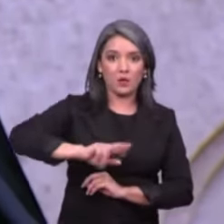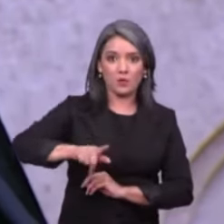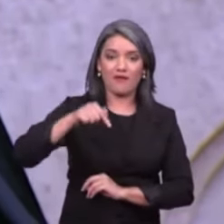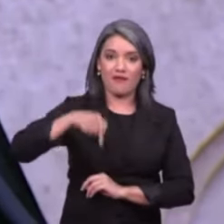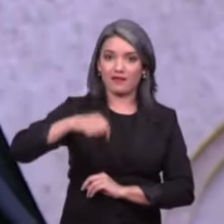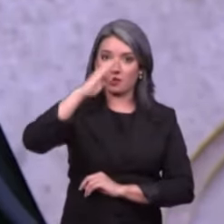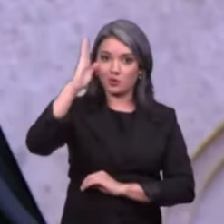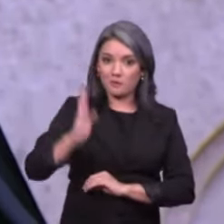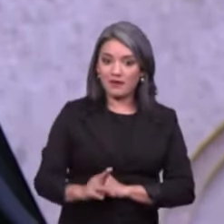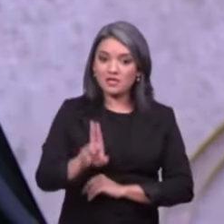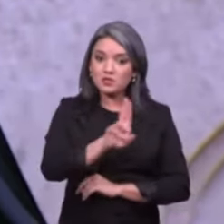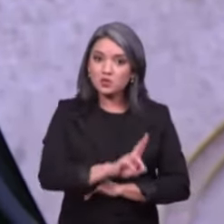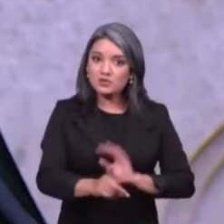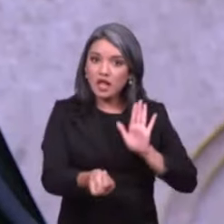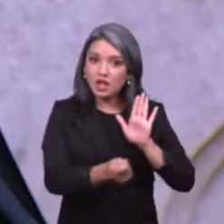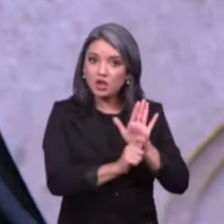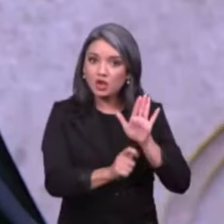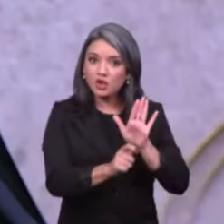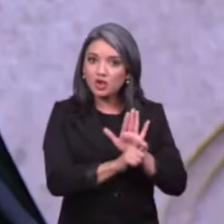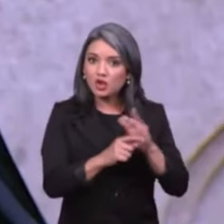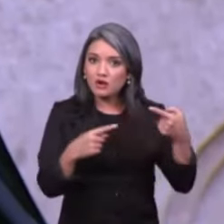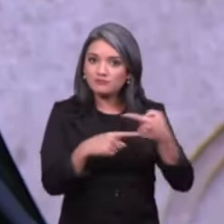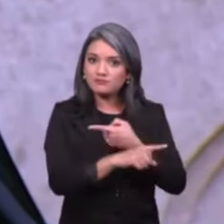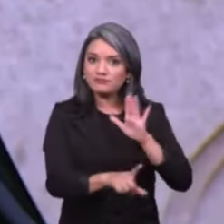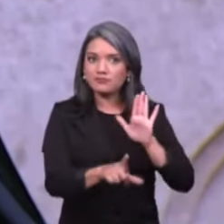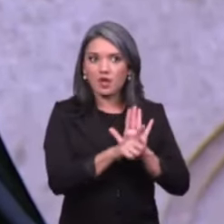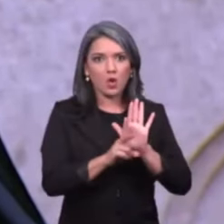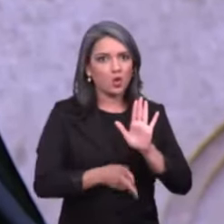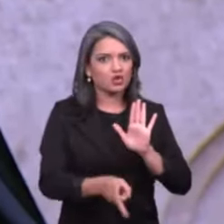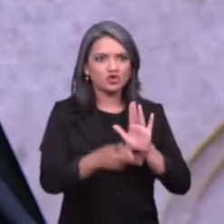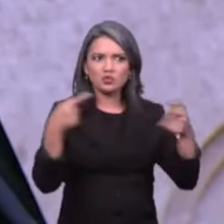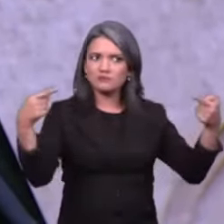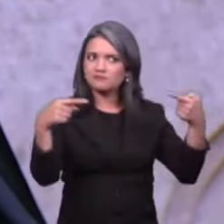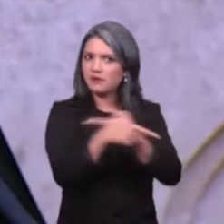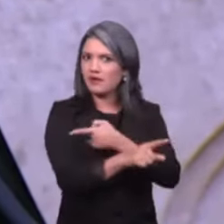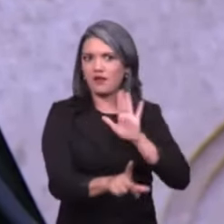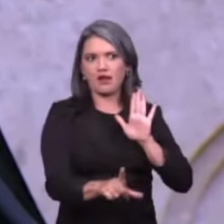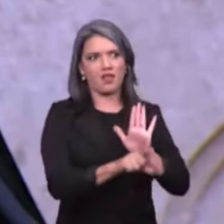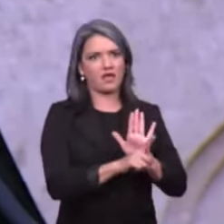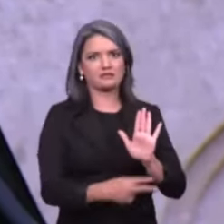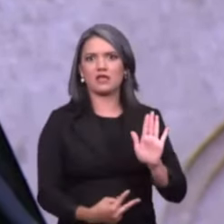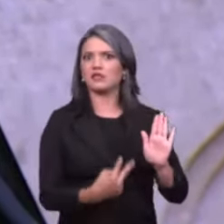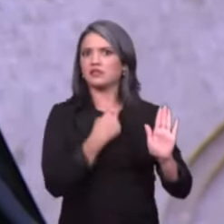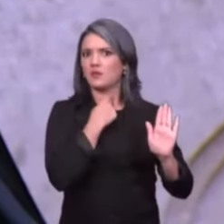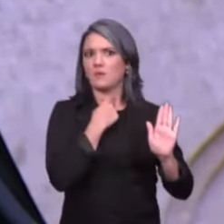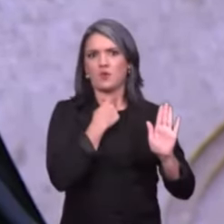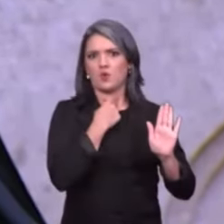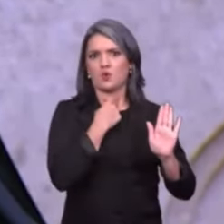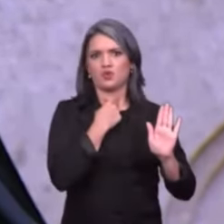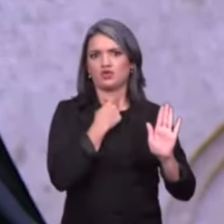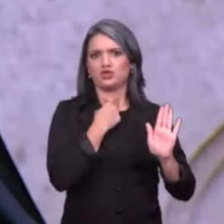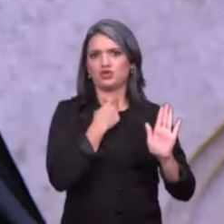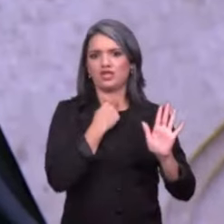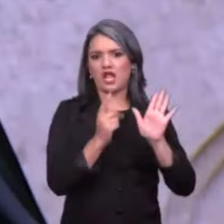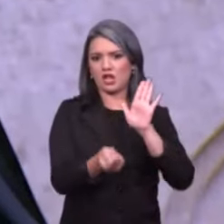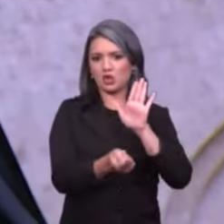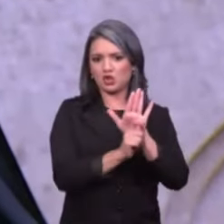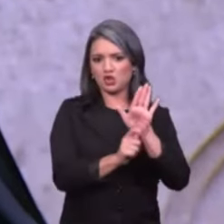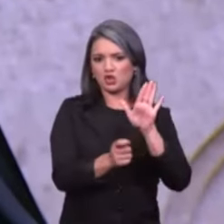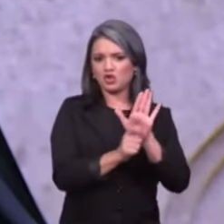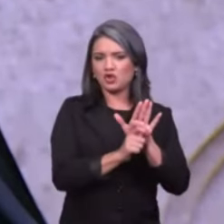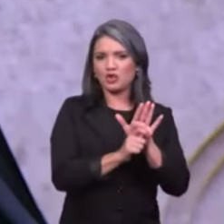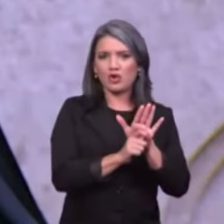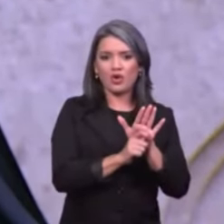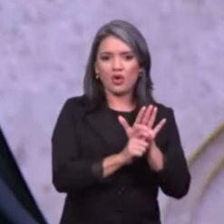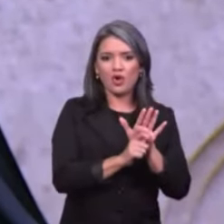Brasil continuará a ser ilegal. As drogas não estão sendo